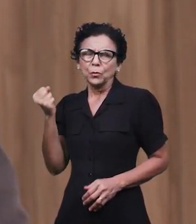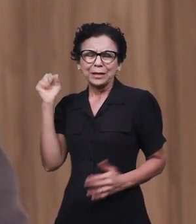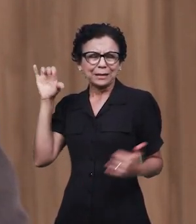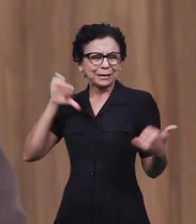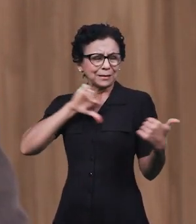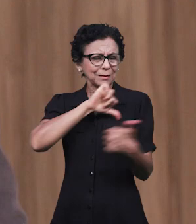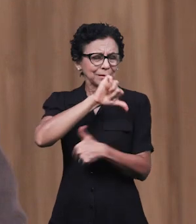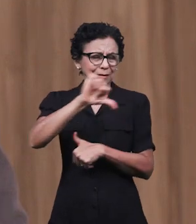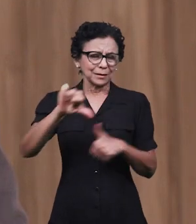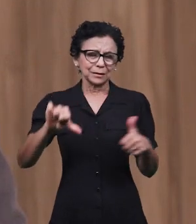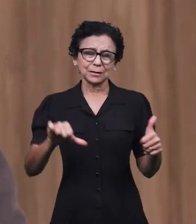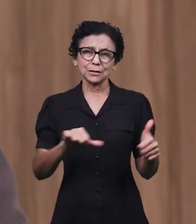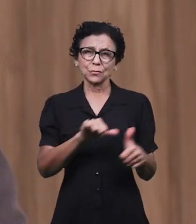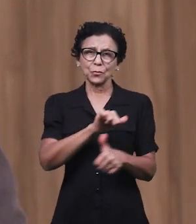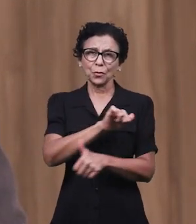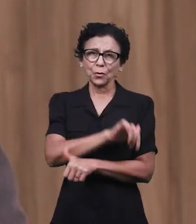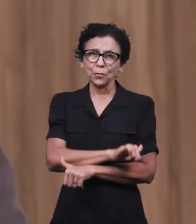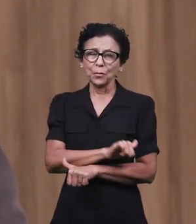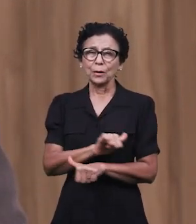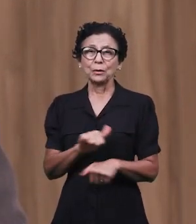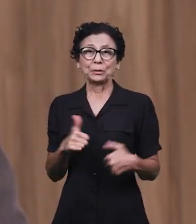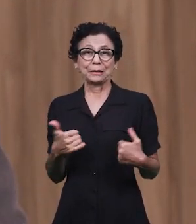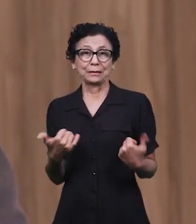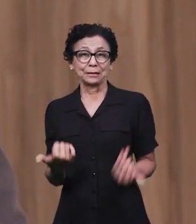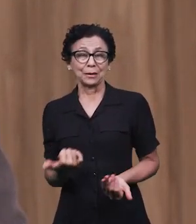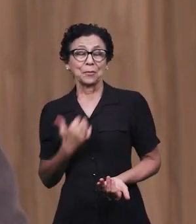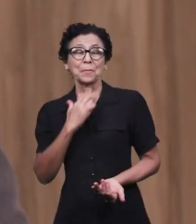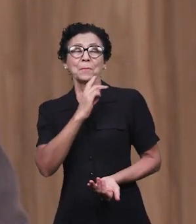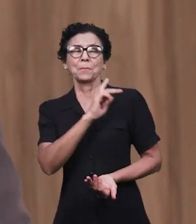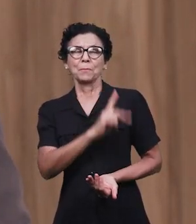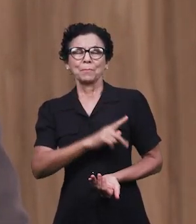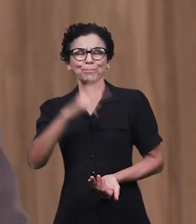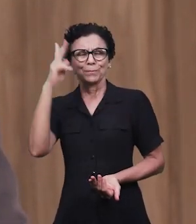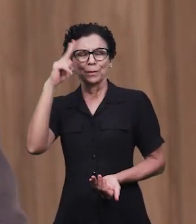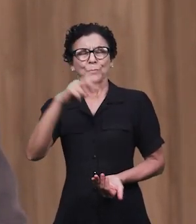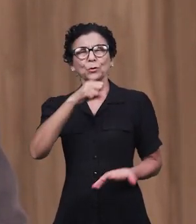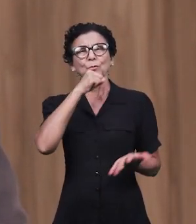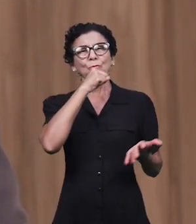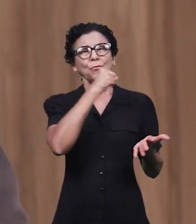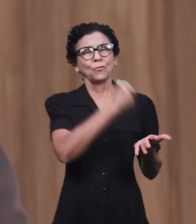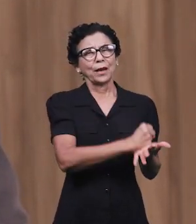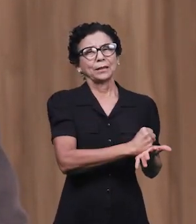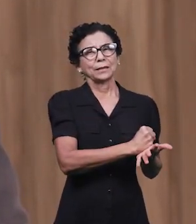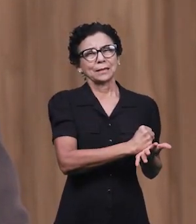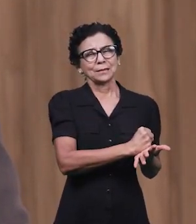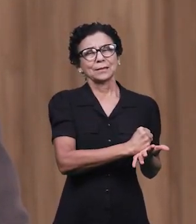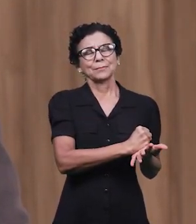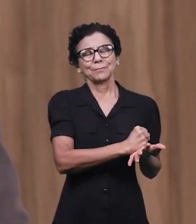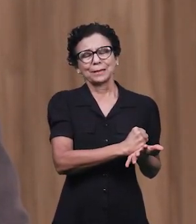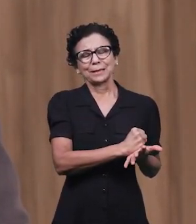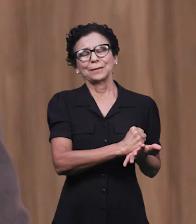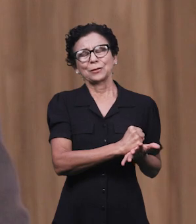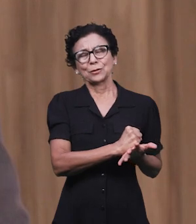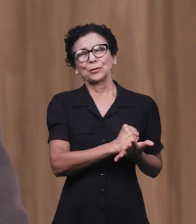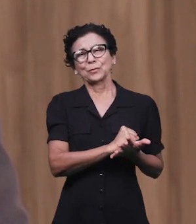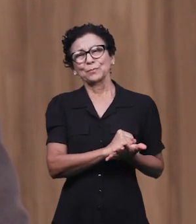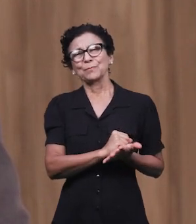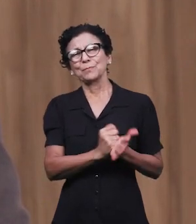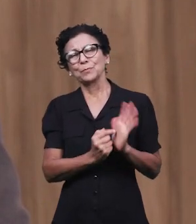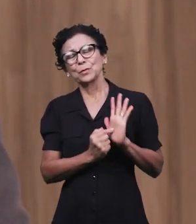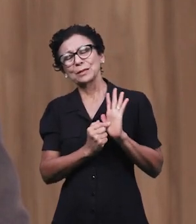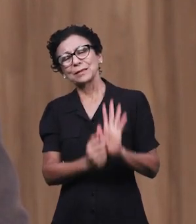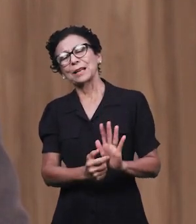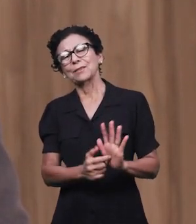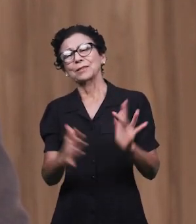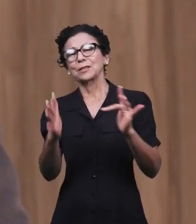de Jesus Cristo. Jesus era o Messias. Então, Paulo dizia que